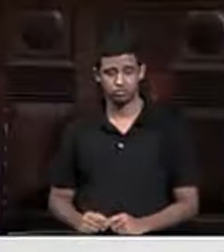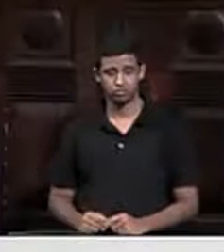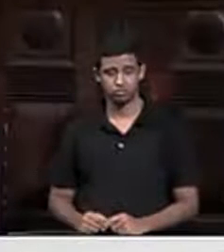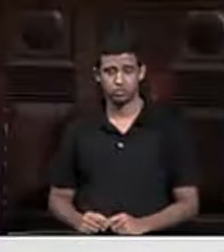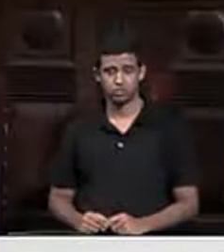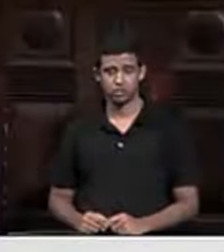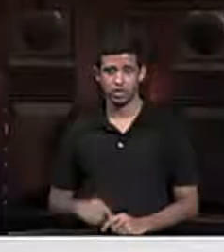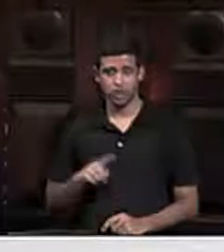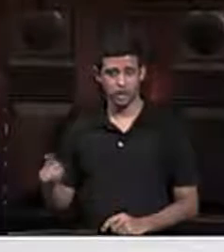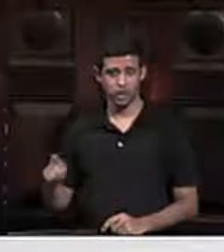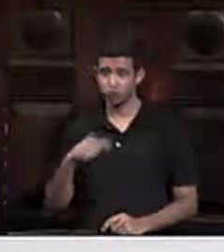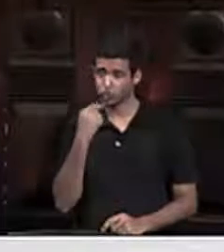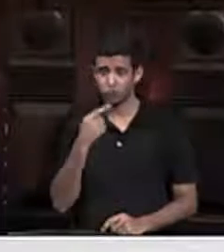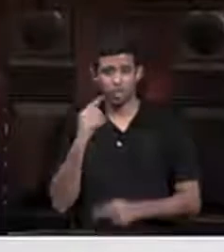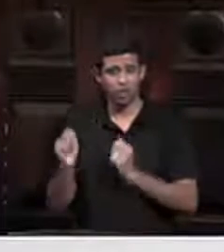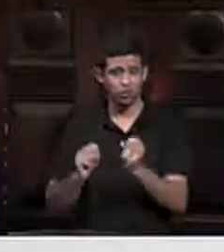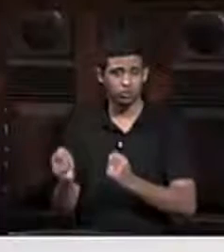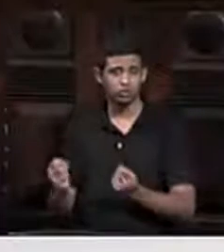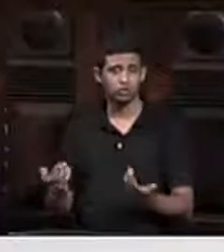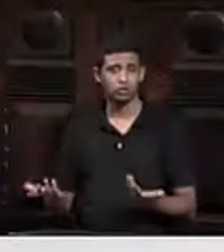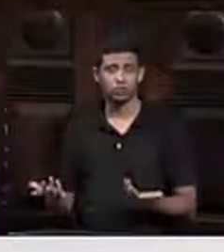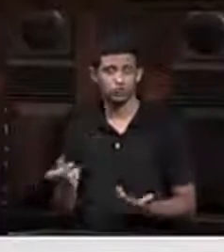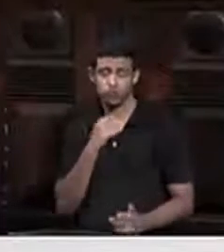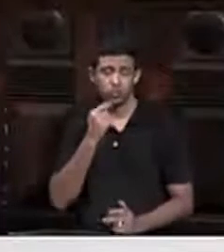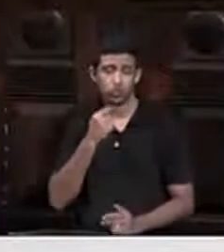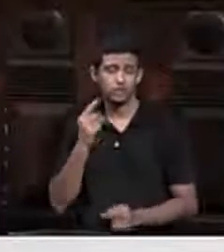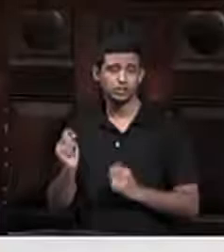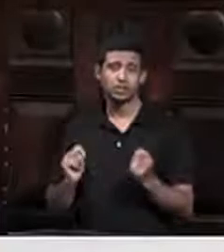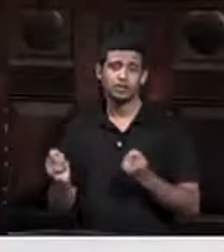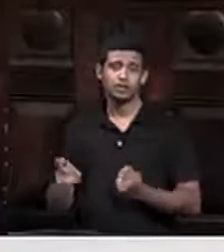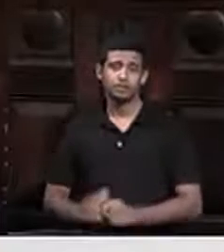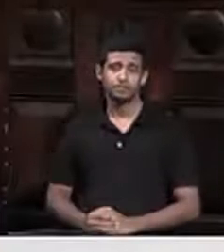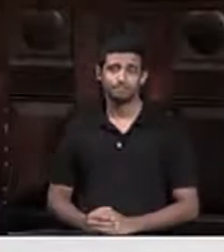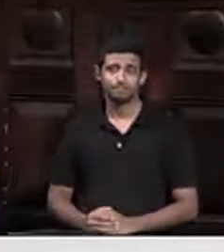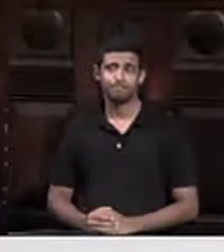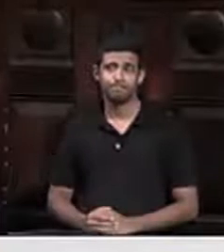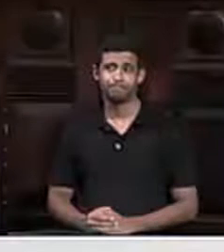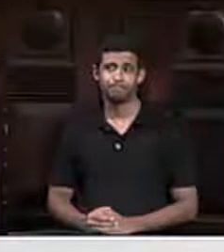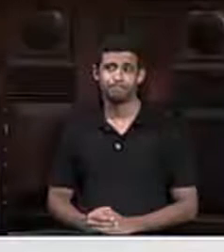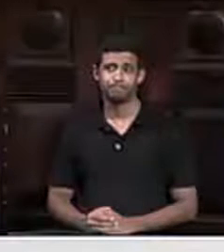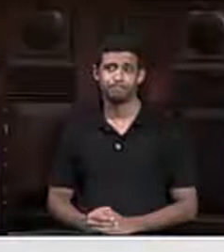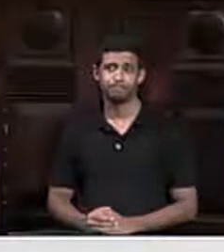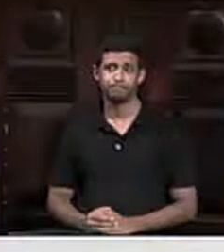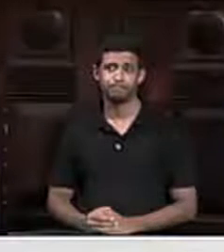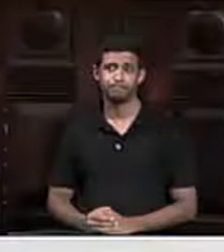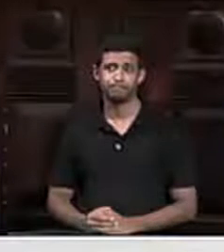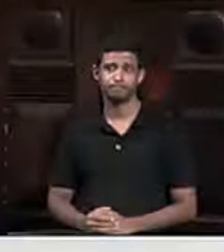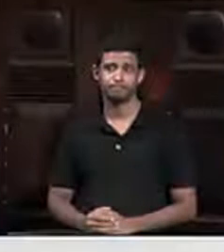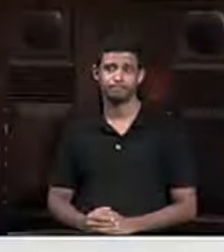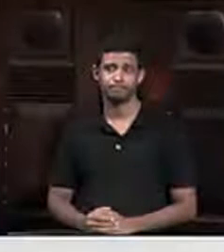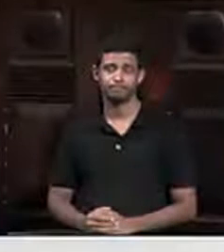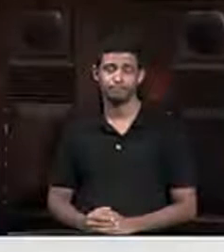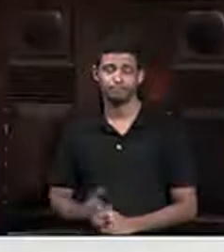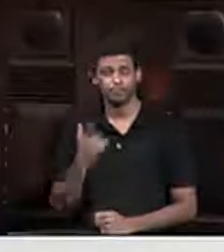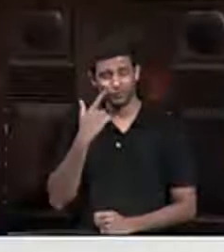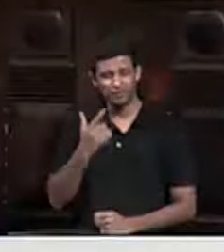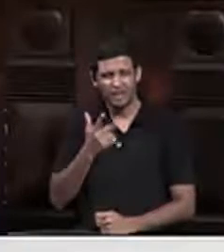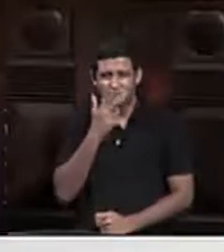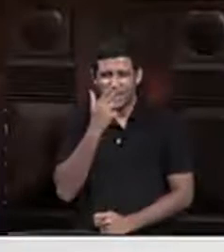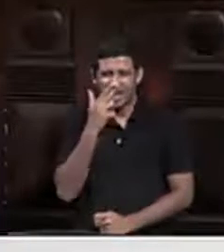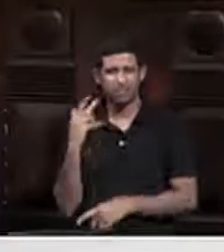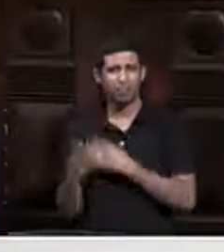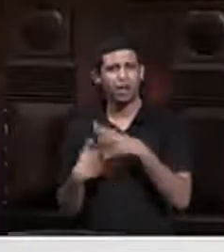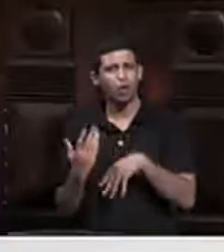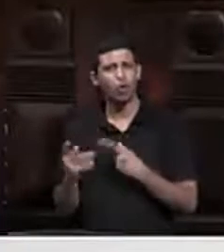controlar. Não conseguem controlar. Nós temos um arremedo de controle.